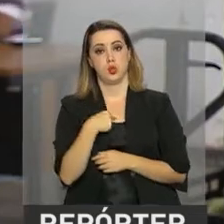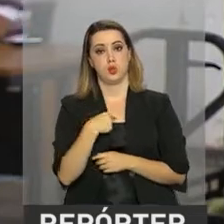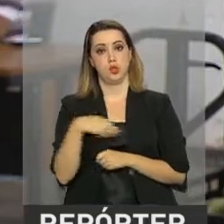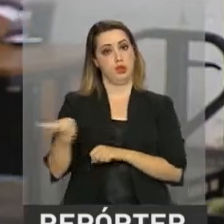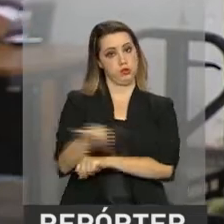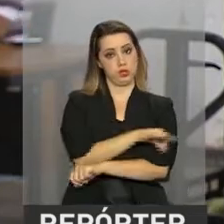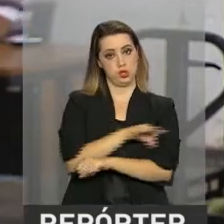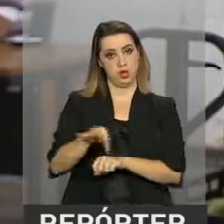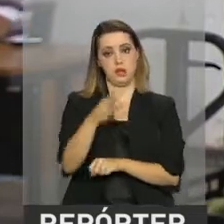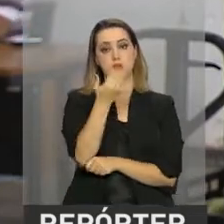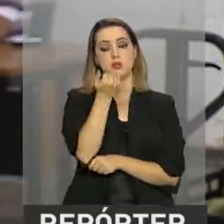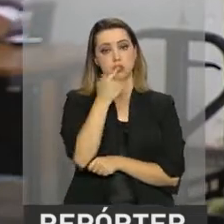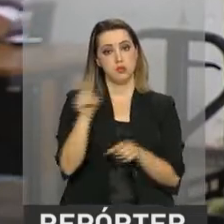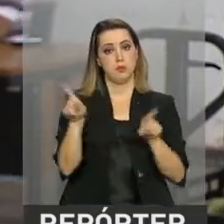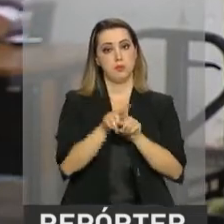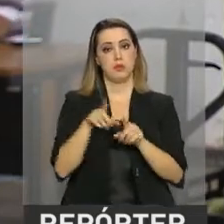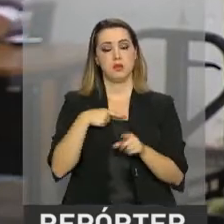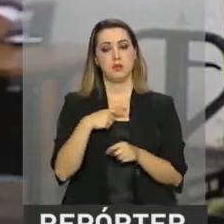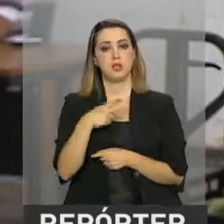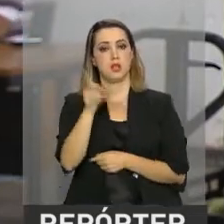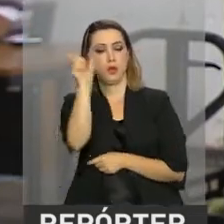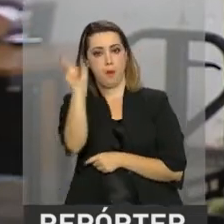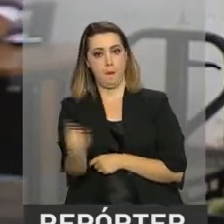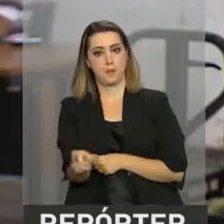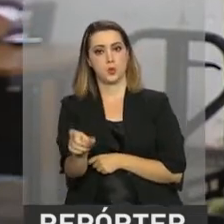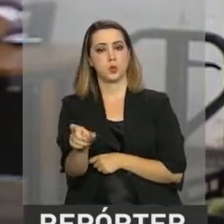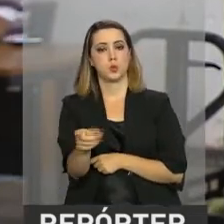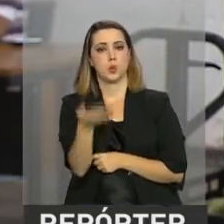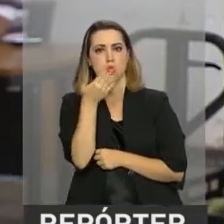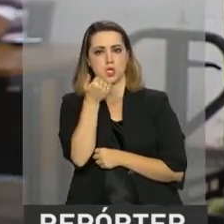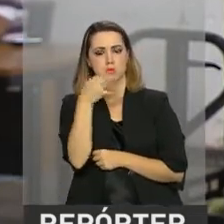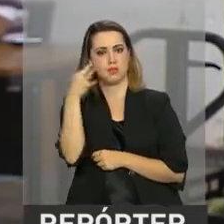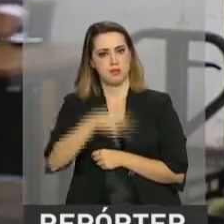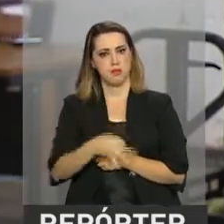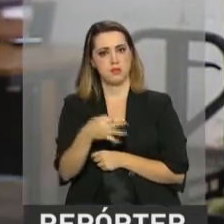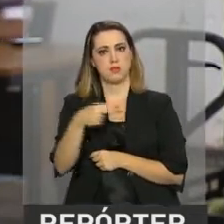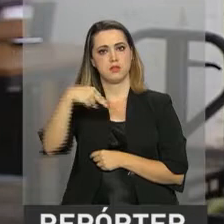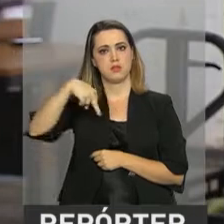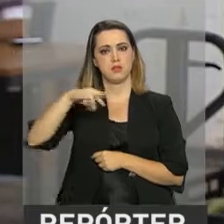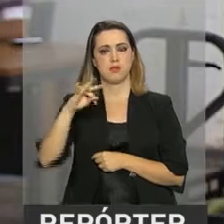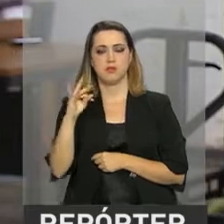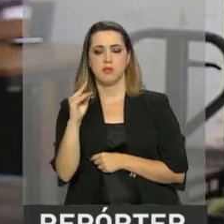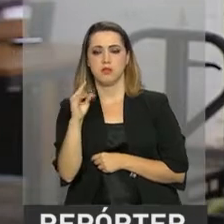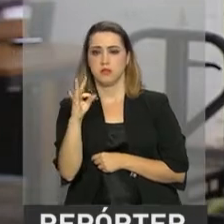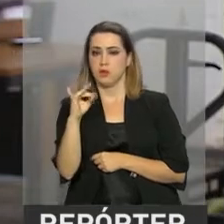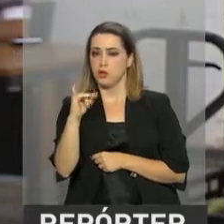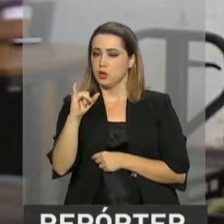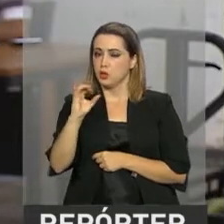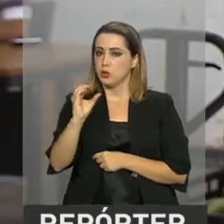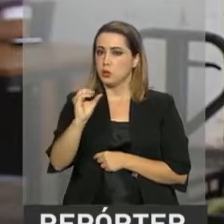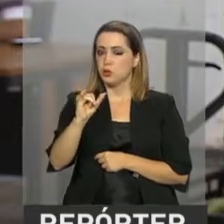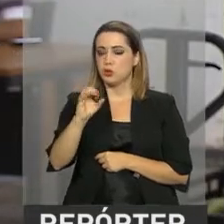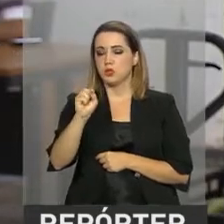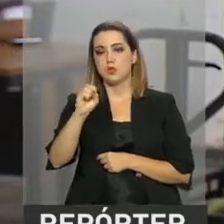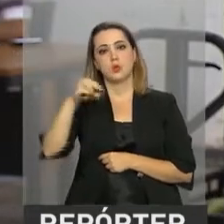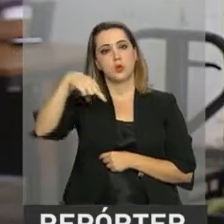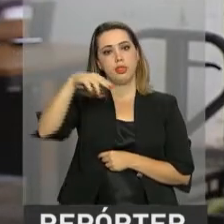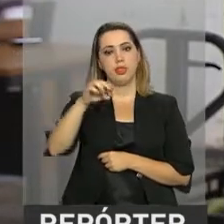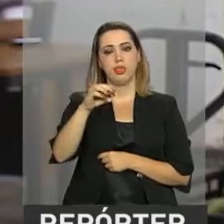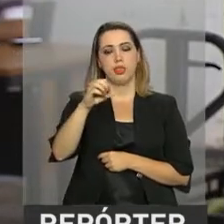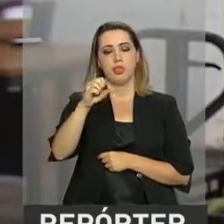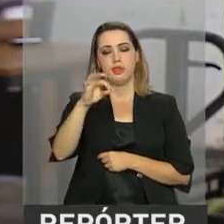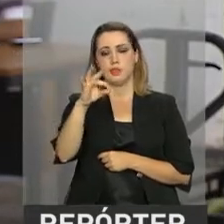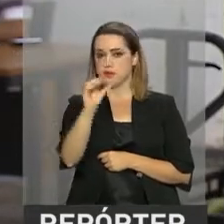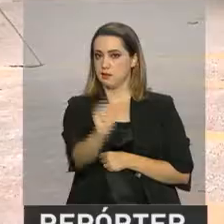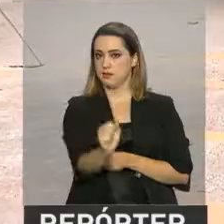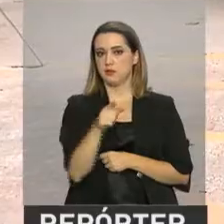também contamos com uma nutricionista. E os alimentos, antes de ser doados, ele é verificado se está em condições